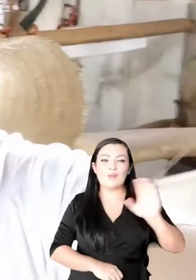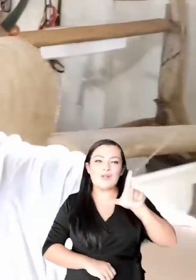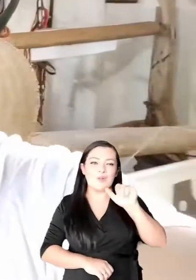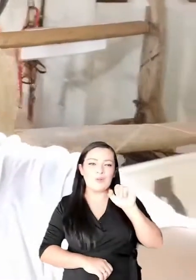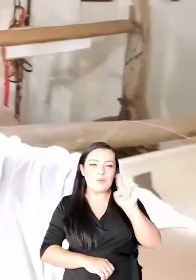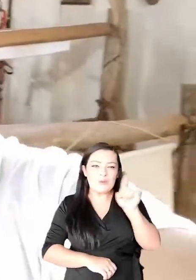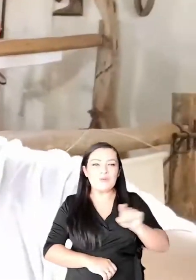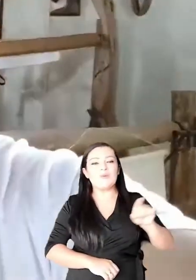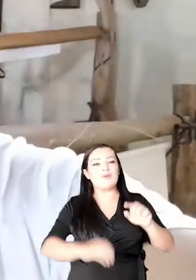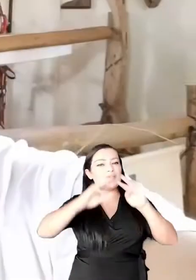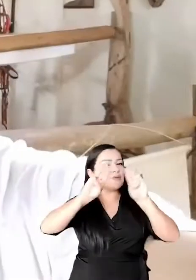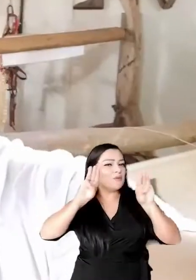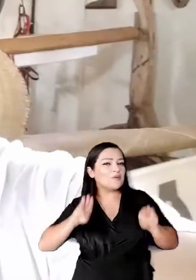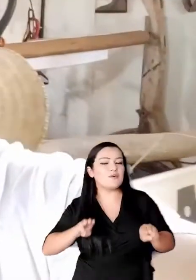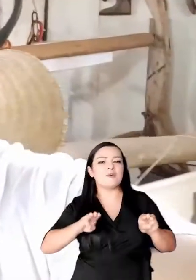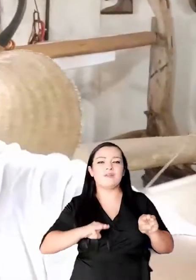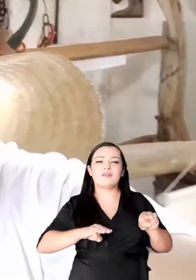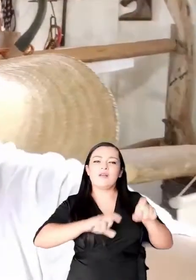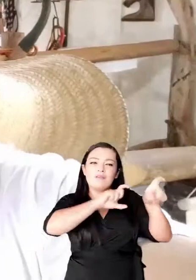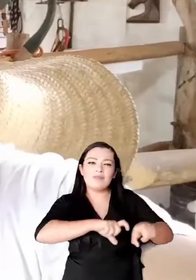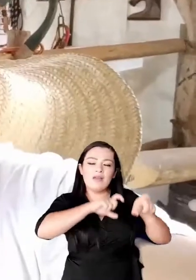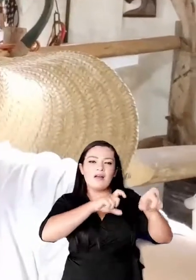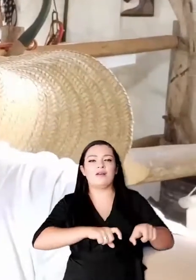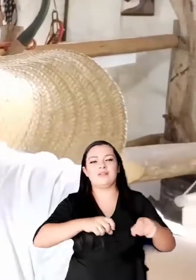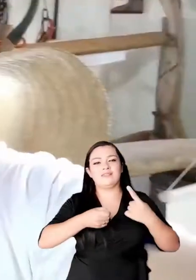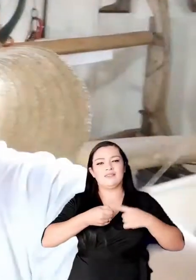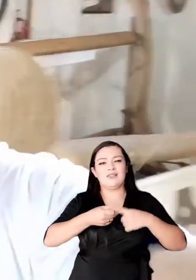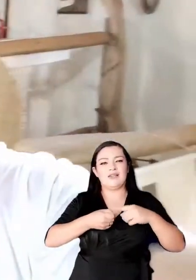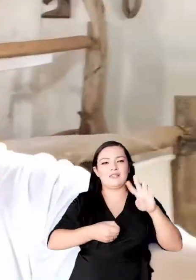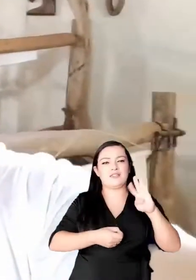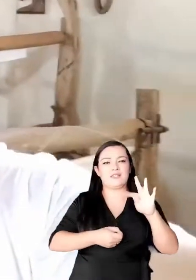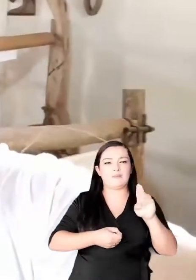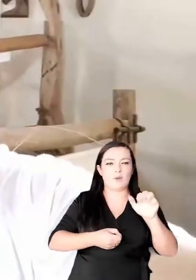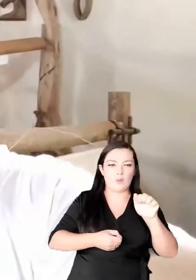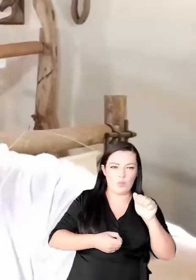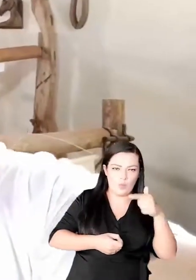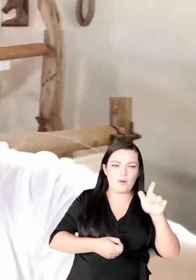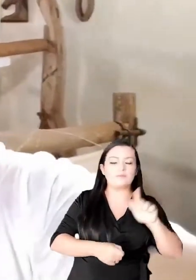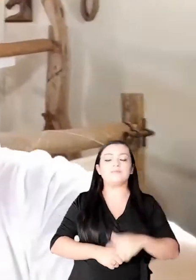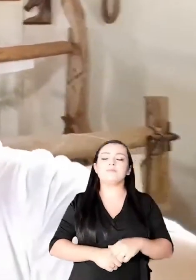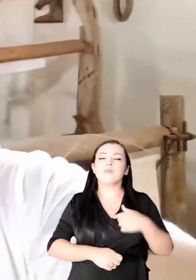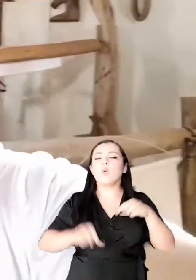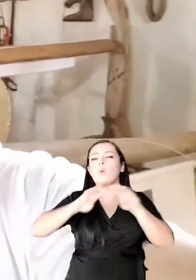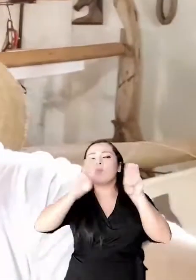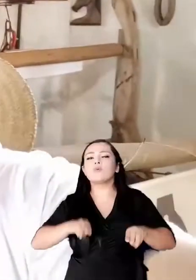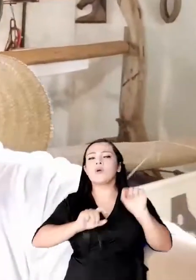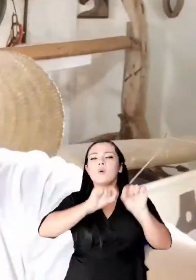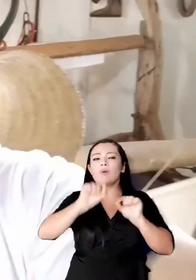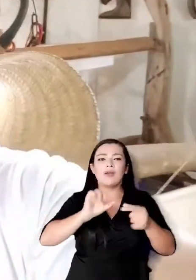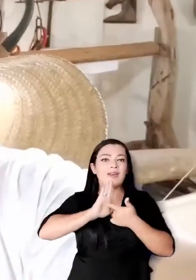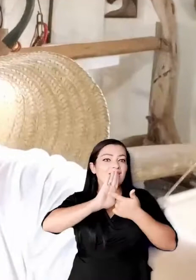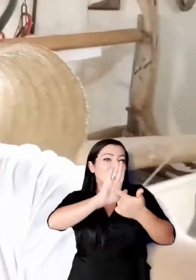Eu sou o Luiz do Museu da Roça Professor Mário Tertuliano Jardim Ornelas de Itabapuã. E o museu que eu quero é um museu que retrate as